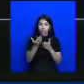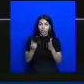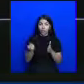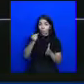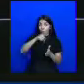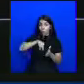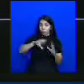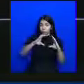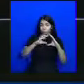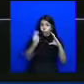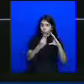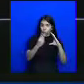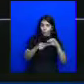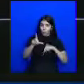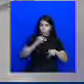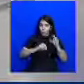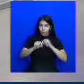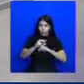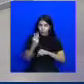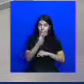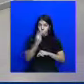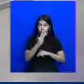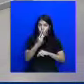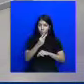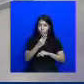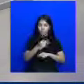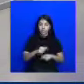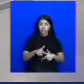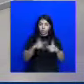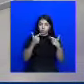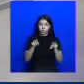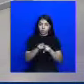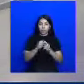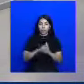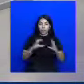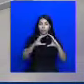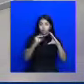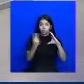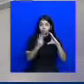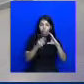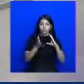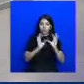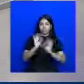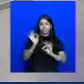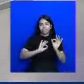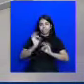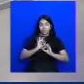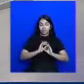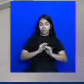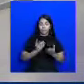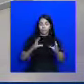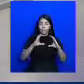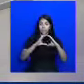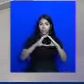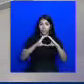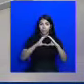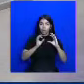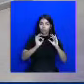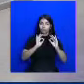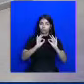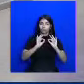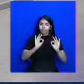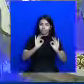vamos ao globo número 2 para o sorteio dos 2 trevos da Mais Milionária. Nosso globo número 2 já está preparado, as bolas